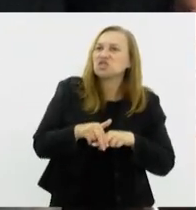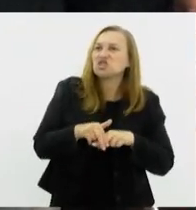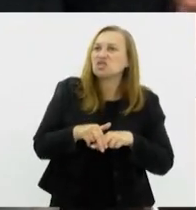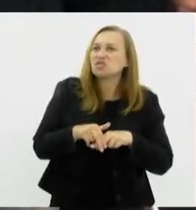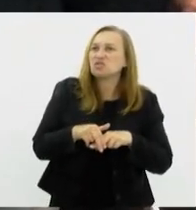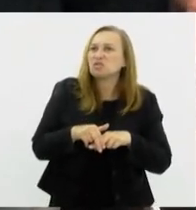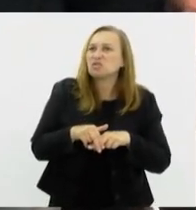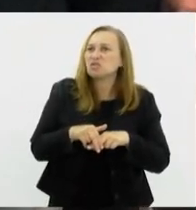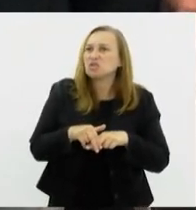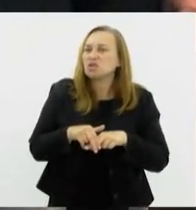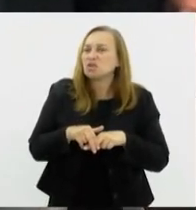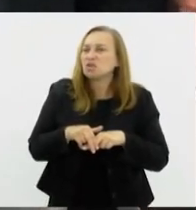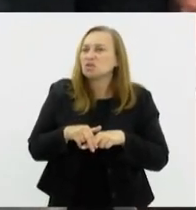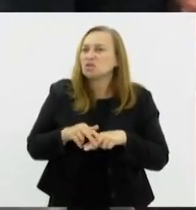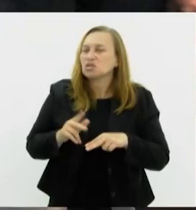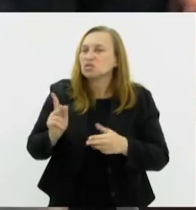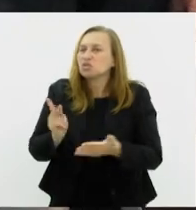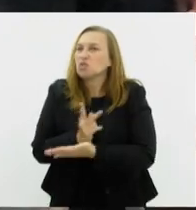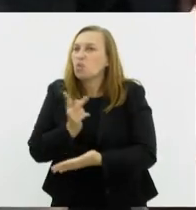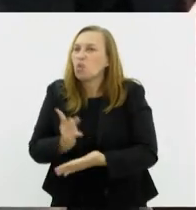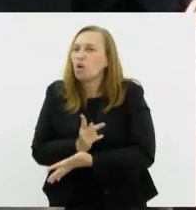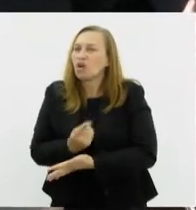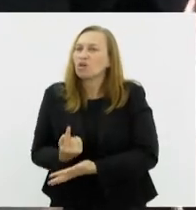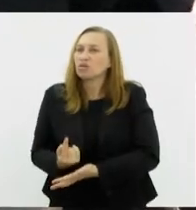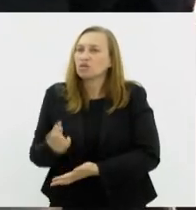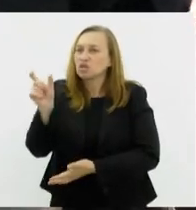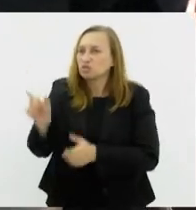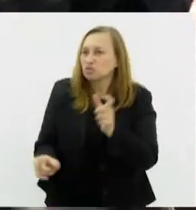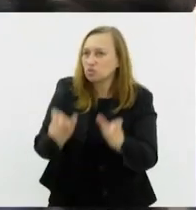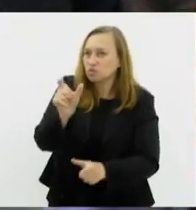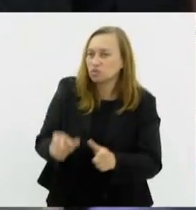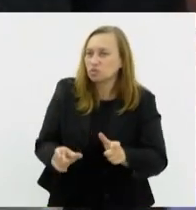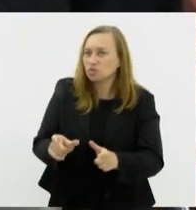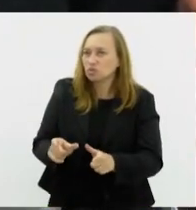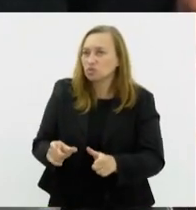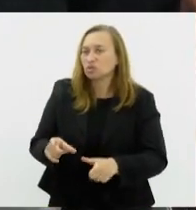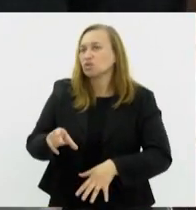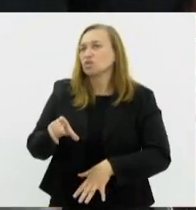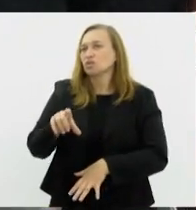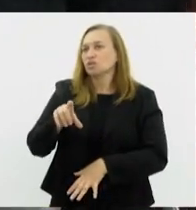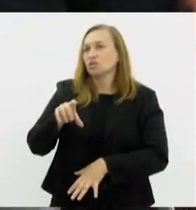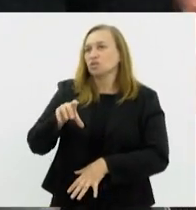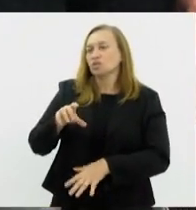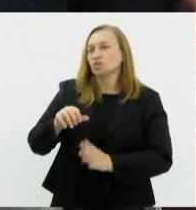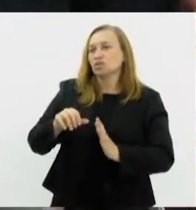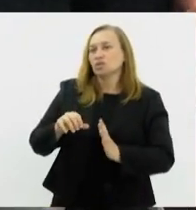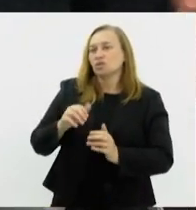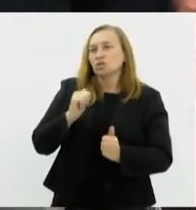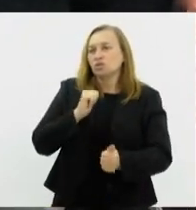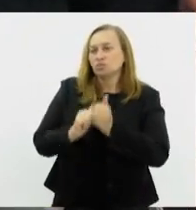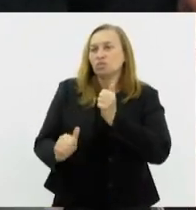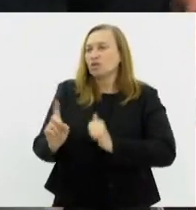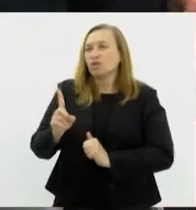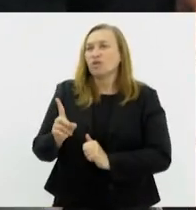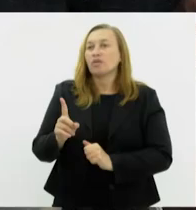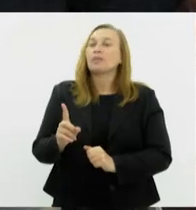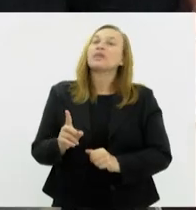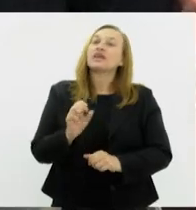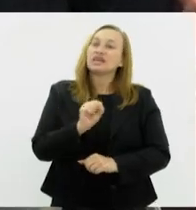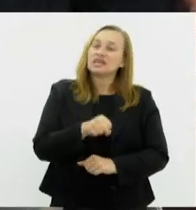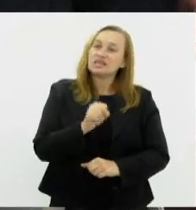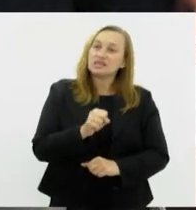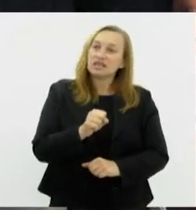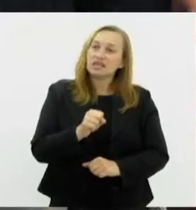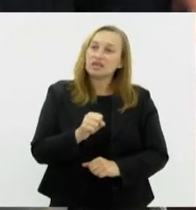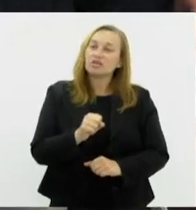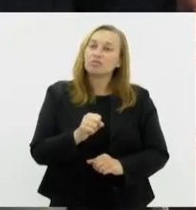má atuação do Vasco, não. Foi por conta de uma excelente atuação do Nova Iguaçu e aqui todo o carinho à torcida do Vasco. Mas o